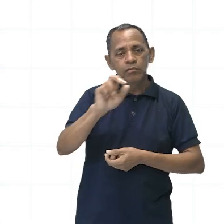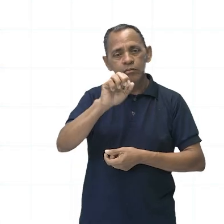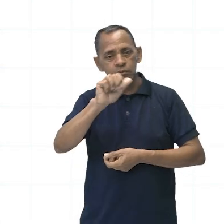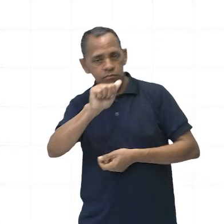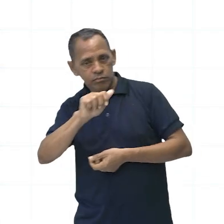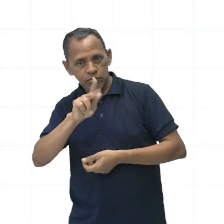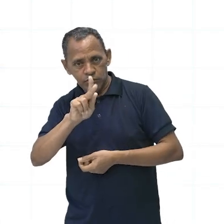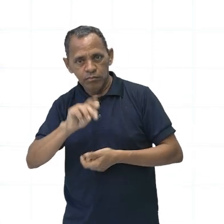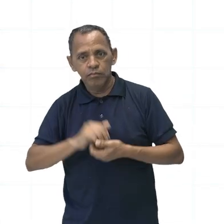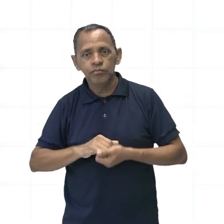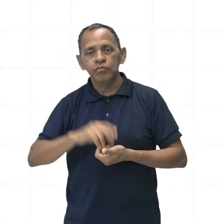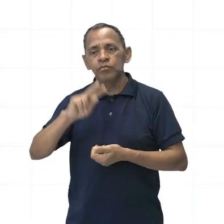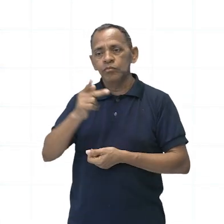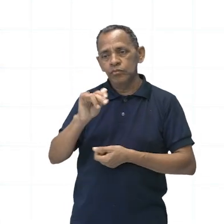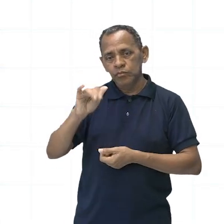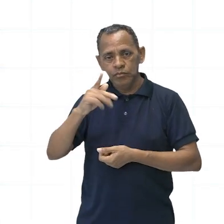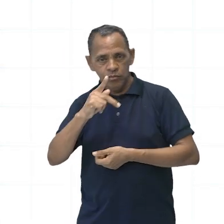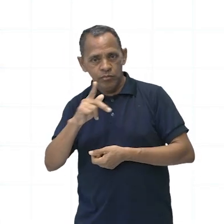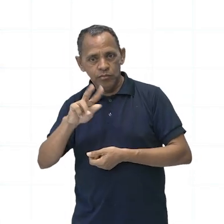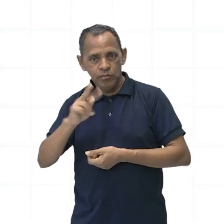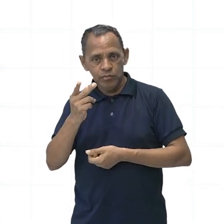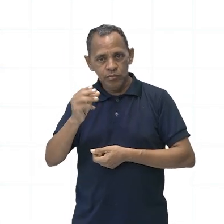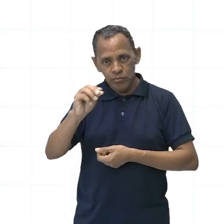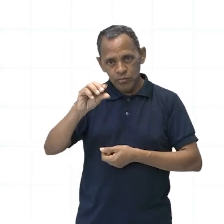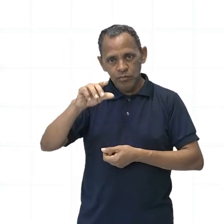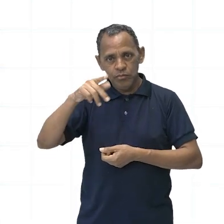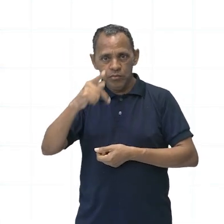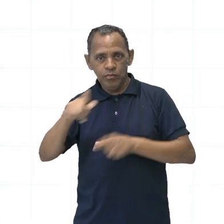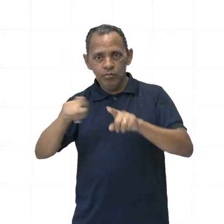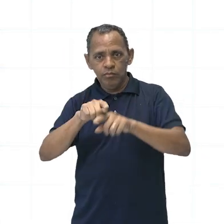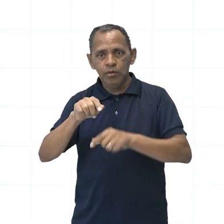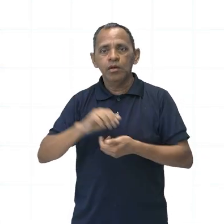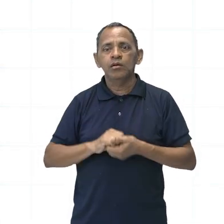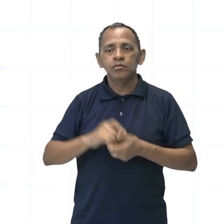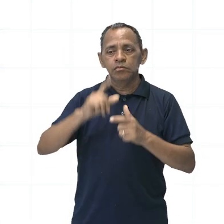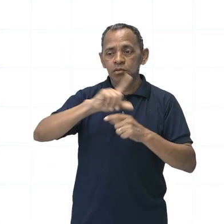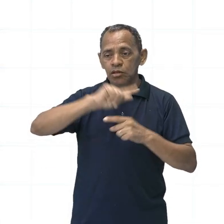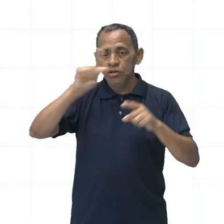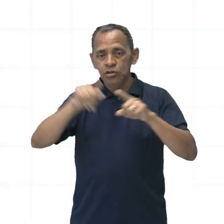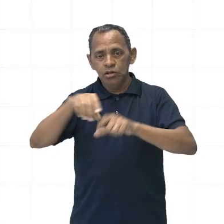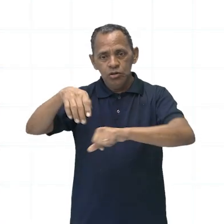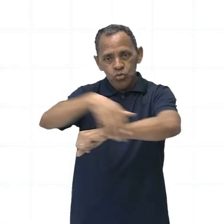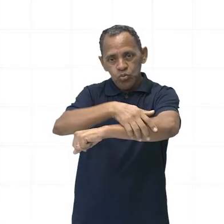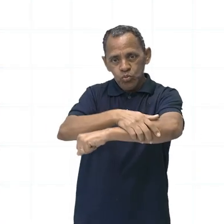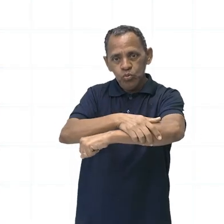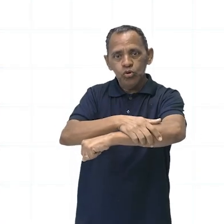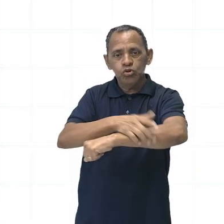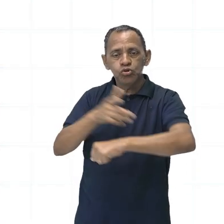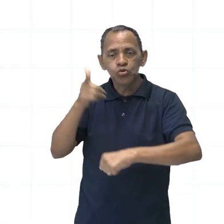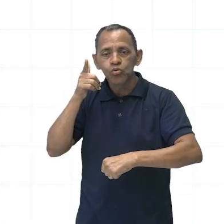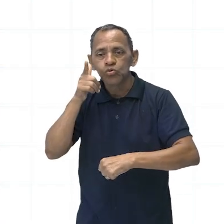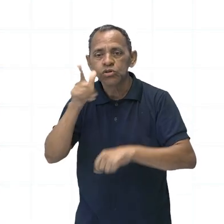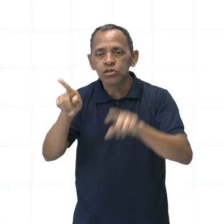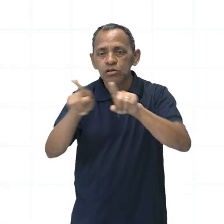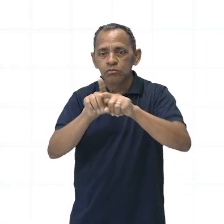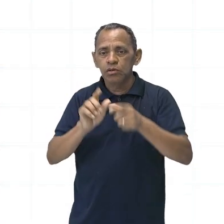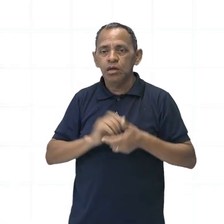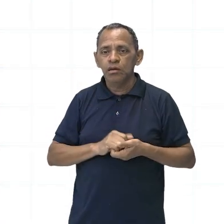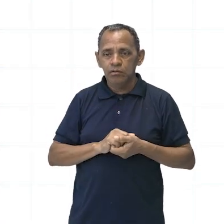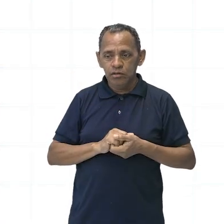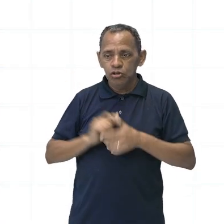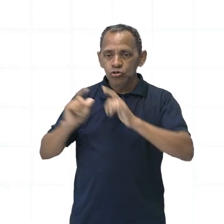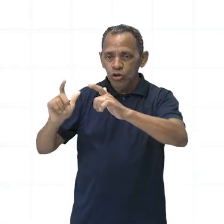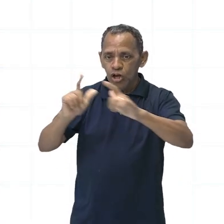hip hop em Manaus saiu das ruas e ganhou a academia, indo parar nas